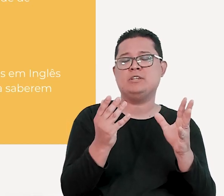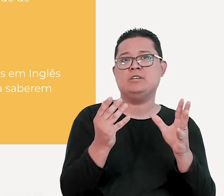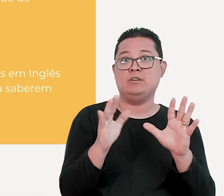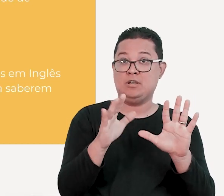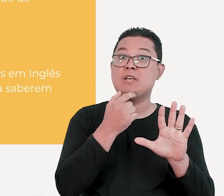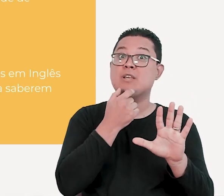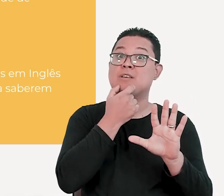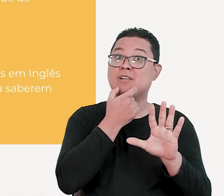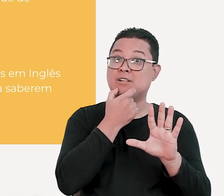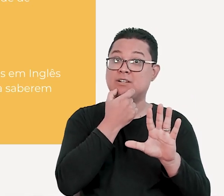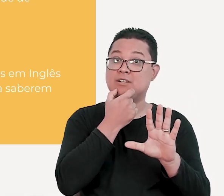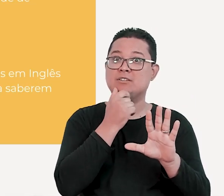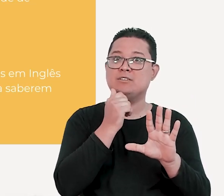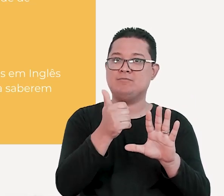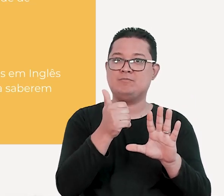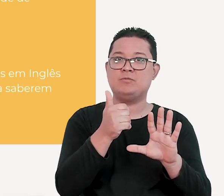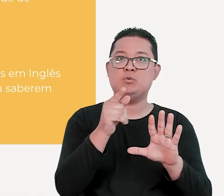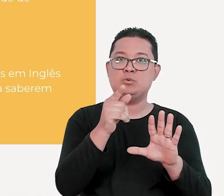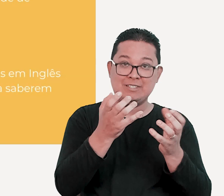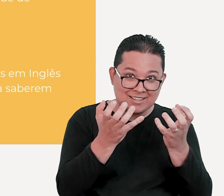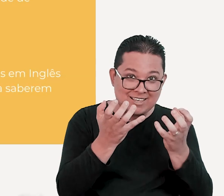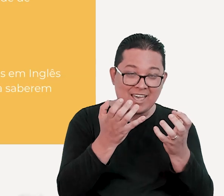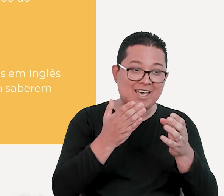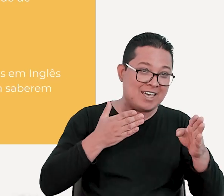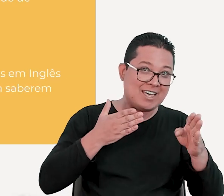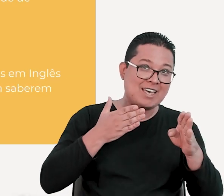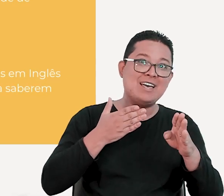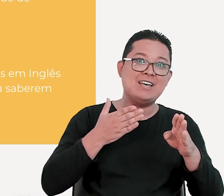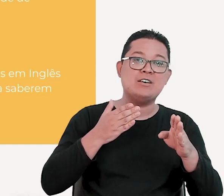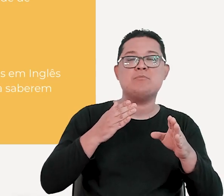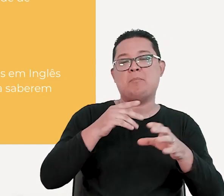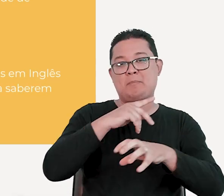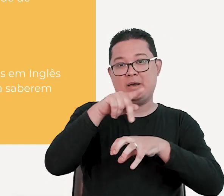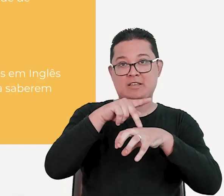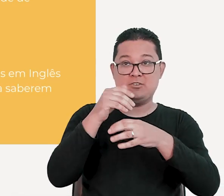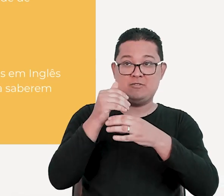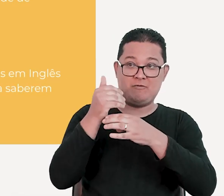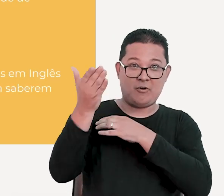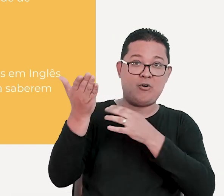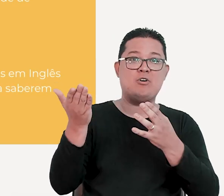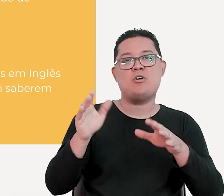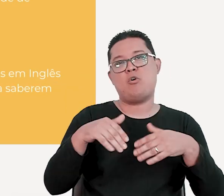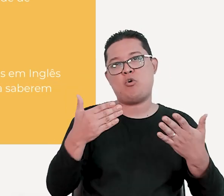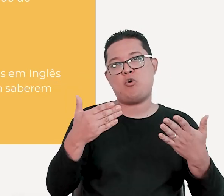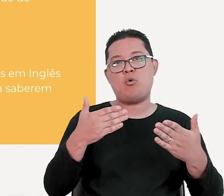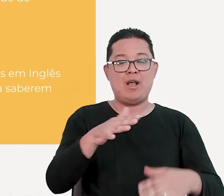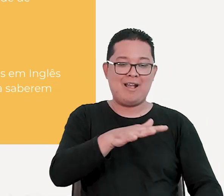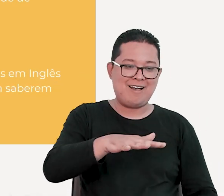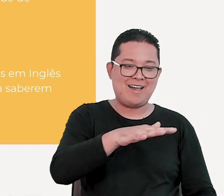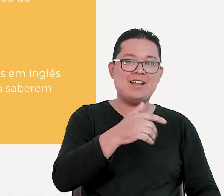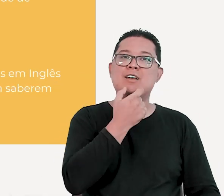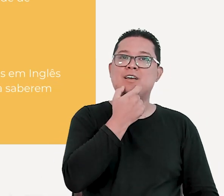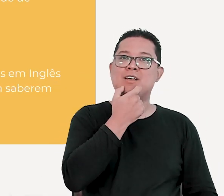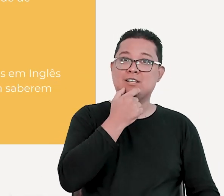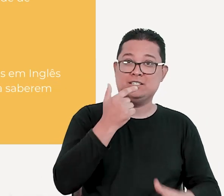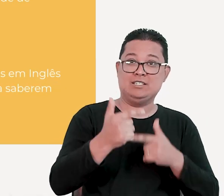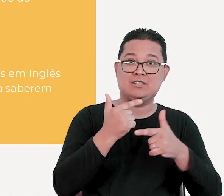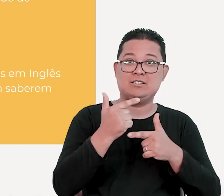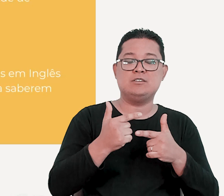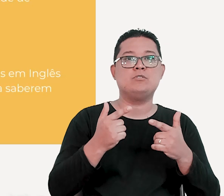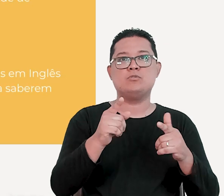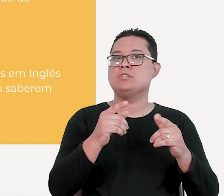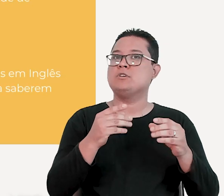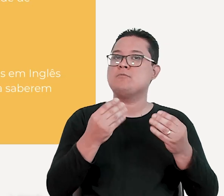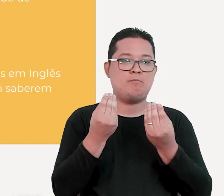quer mercado de língua inglesa, coloca tudo, mas assim, tudo em inglês. Esse aqui é o meu LinkedIn,